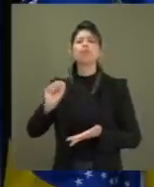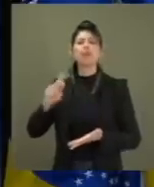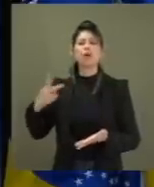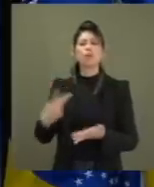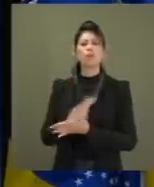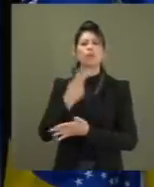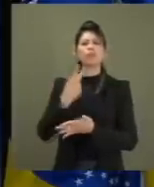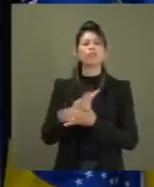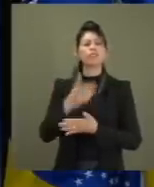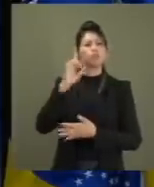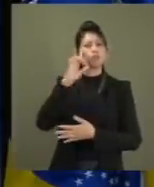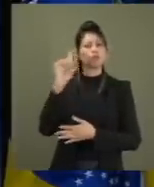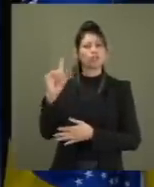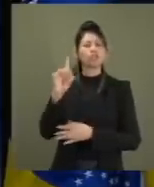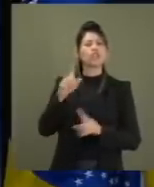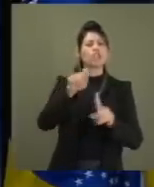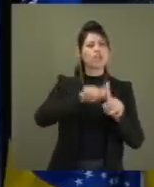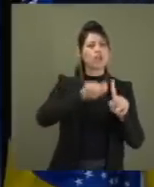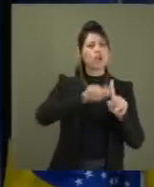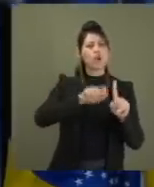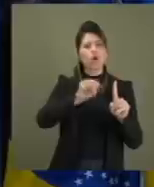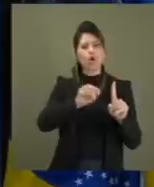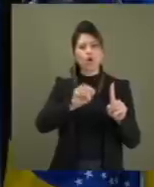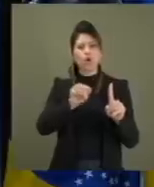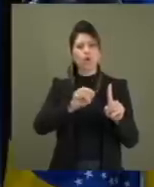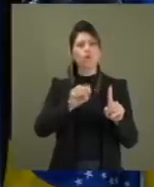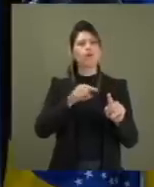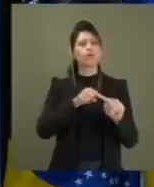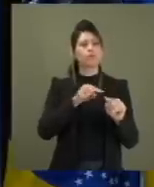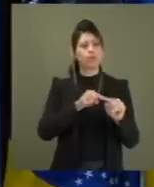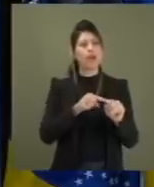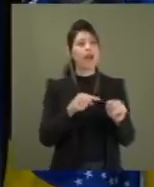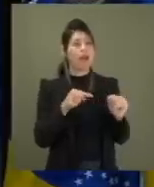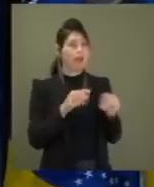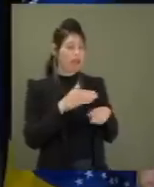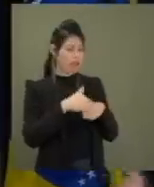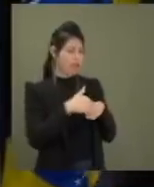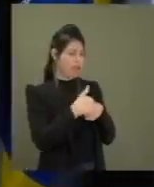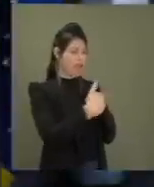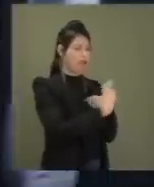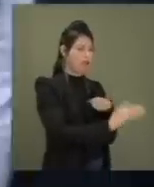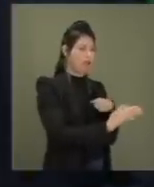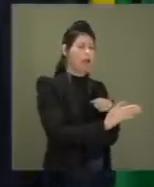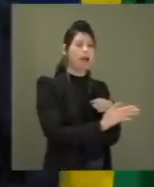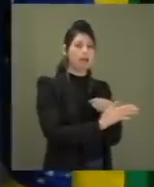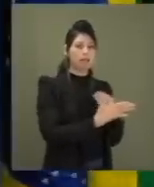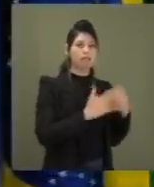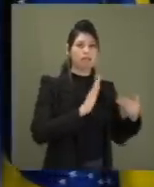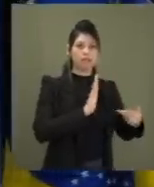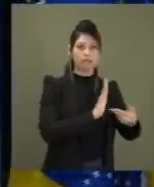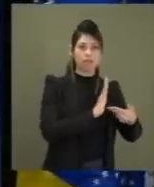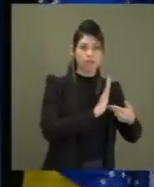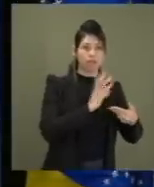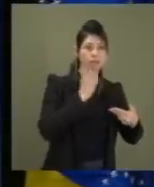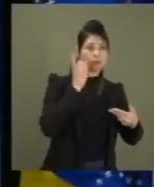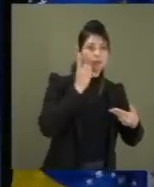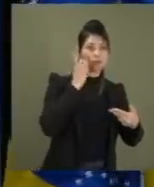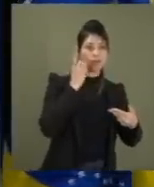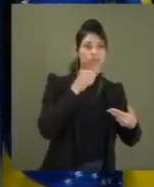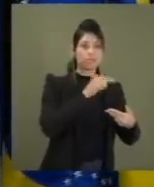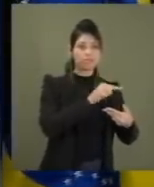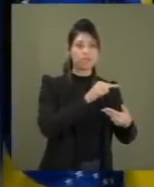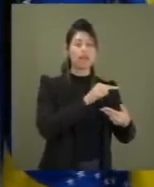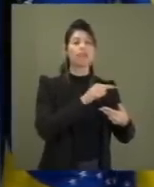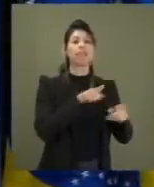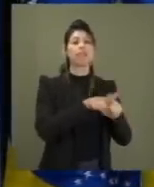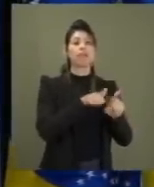de Janeiro nessa casa aqui ao lado no na Câmara dos Deputados lá no Palácio do